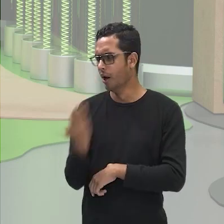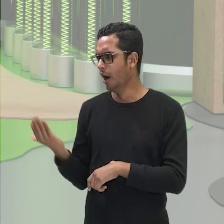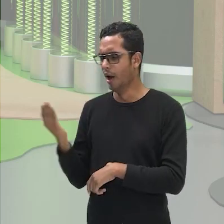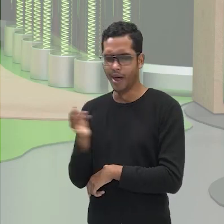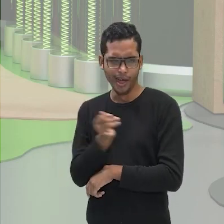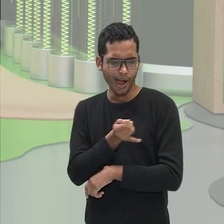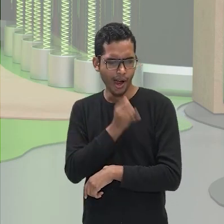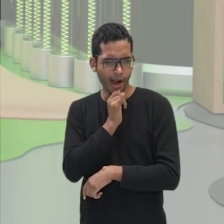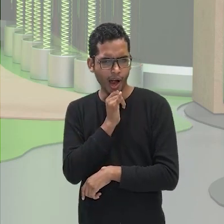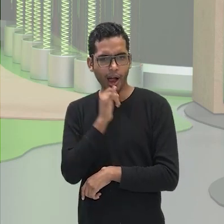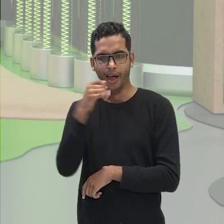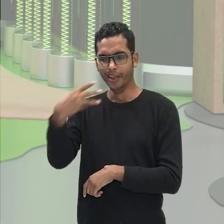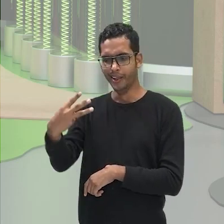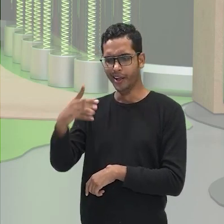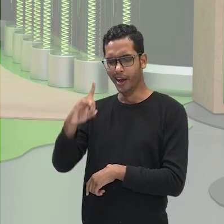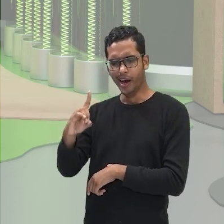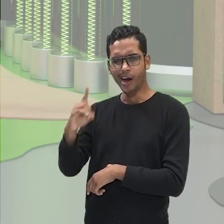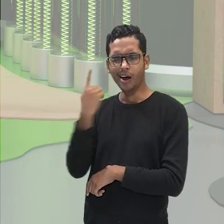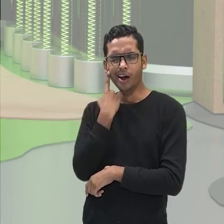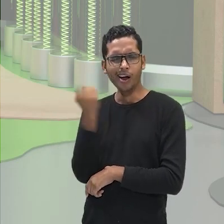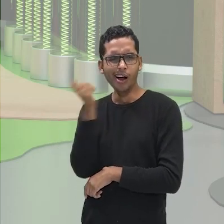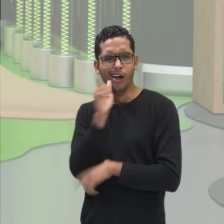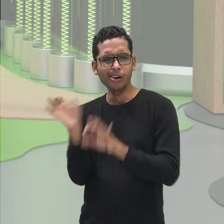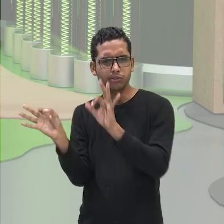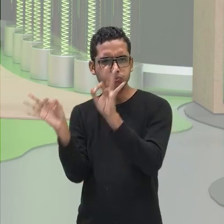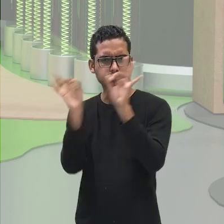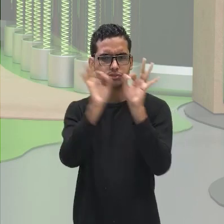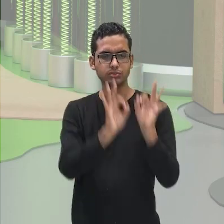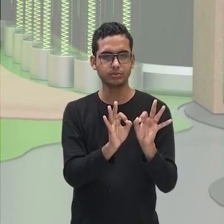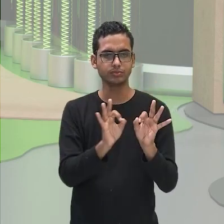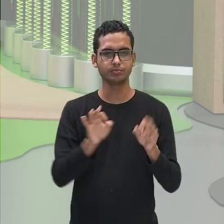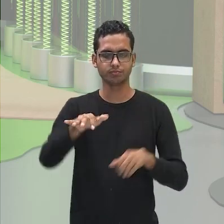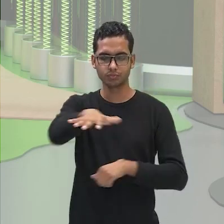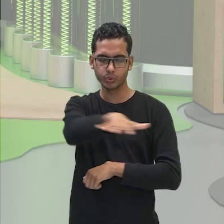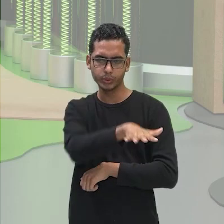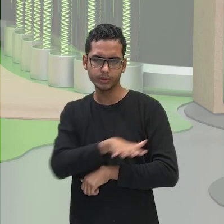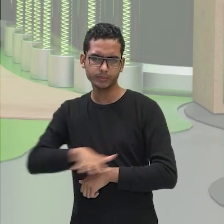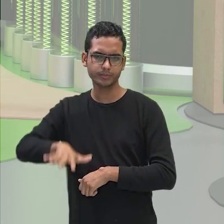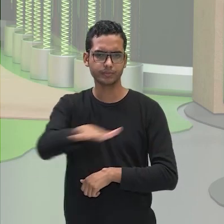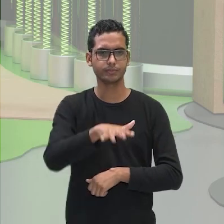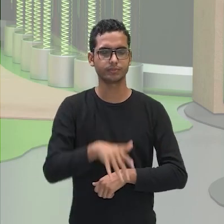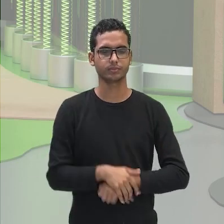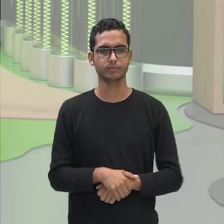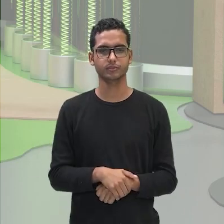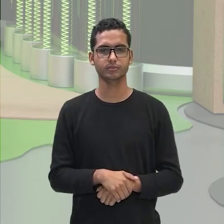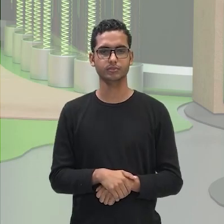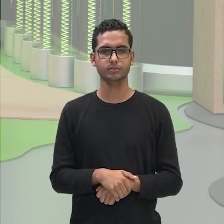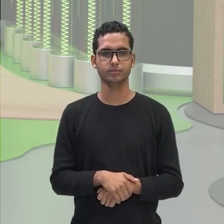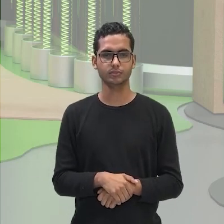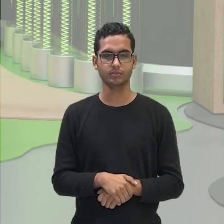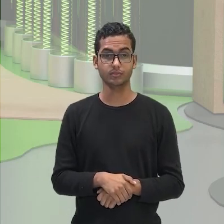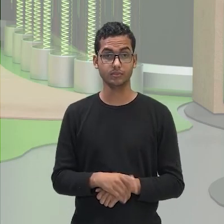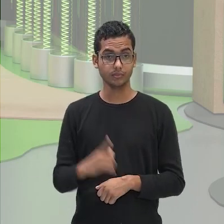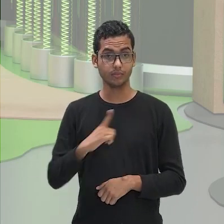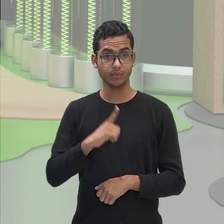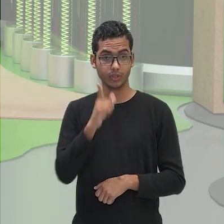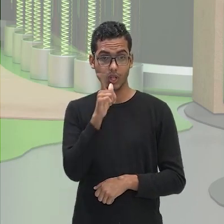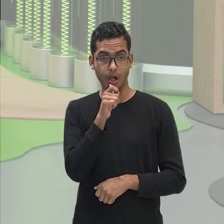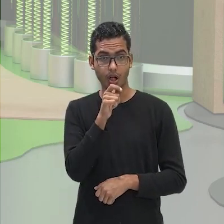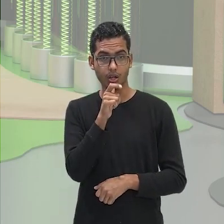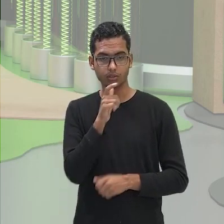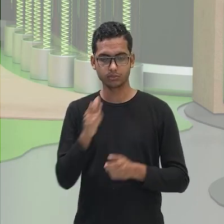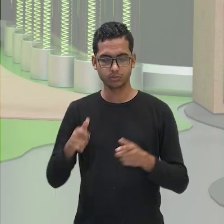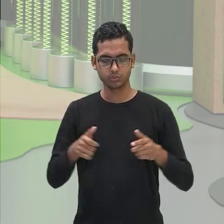esquema, né, em 3D, onde você consegue visualizar aqui um recorte, né, de uma determinada área. Você observa que tem um rio passando aqui, existem